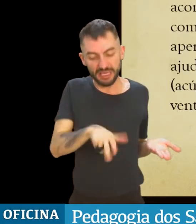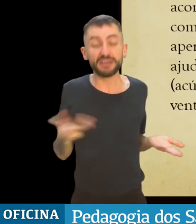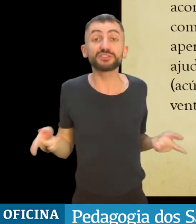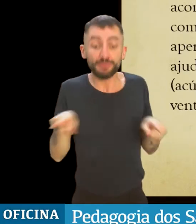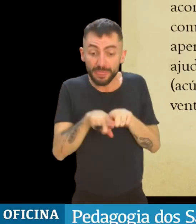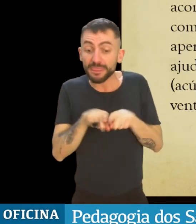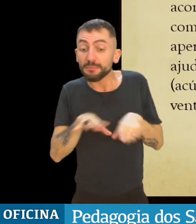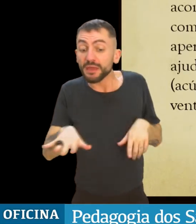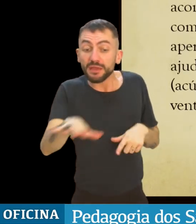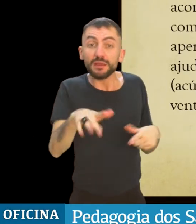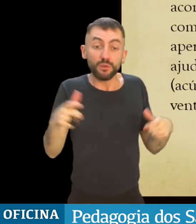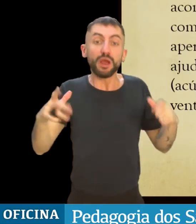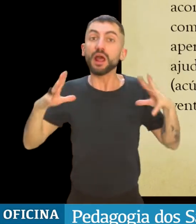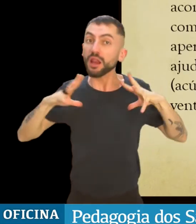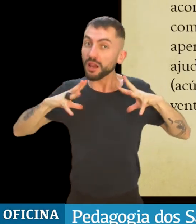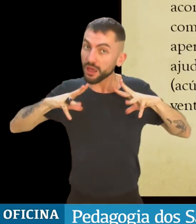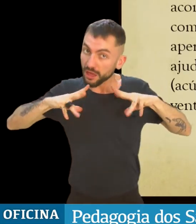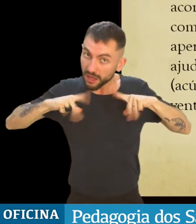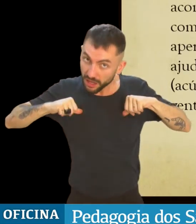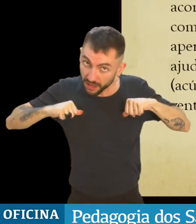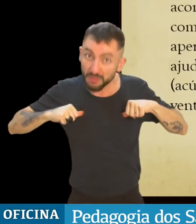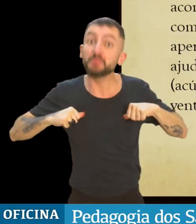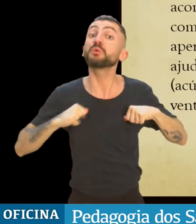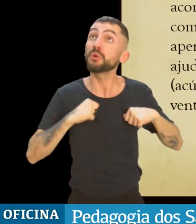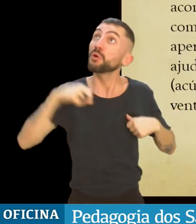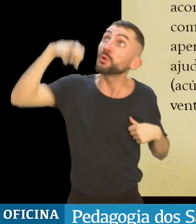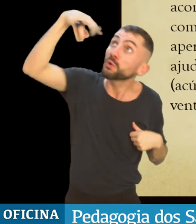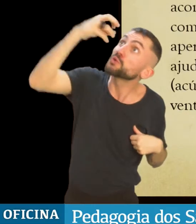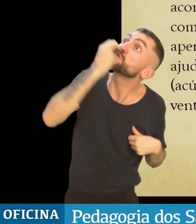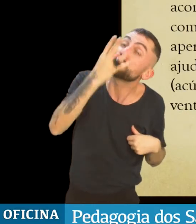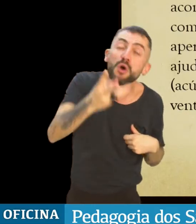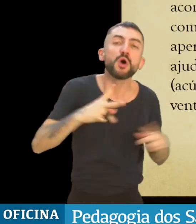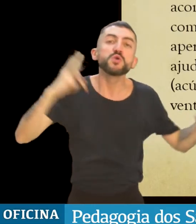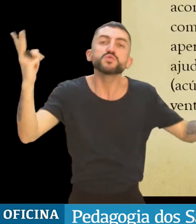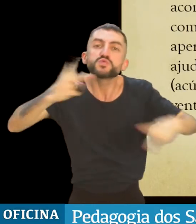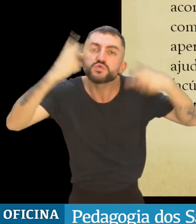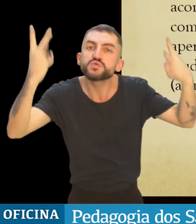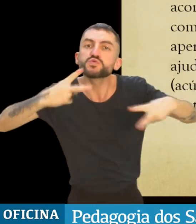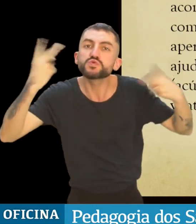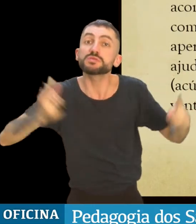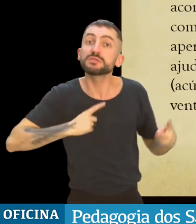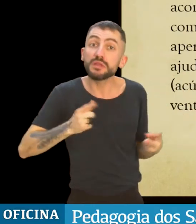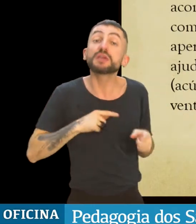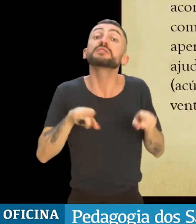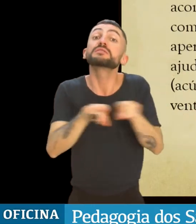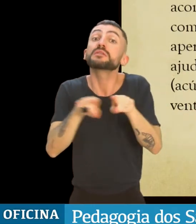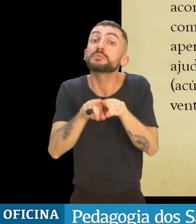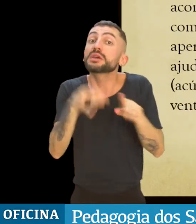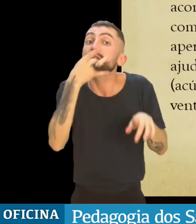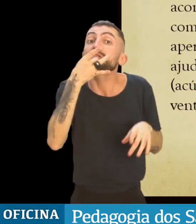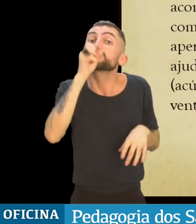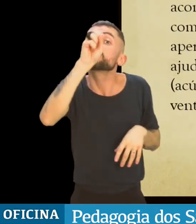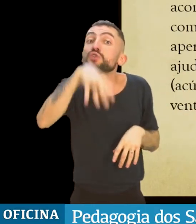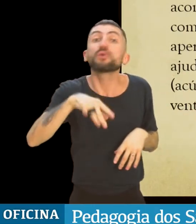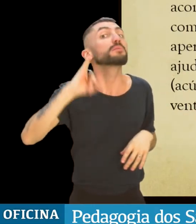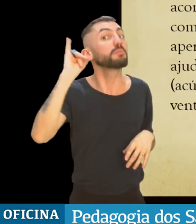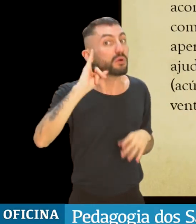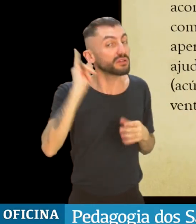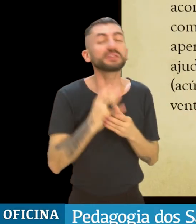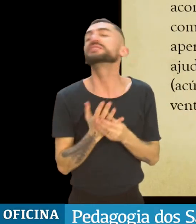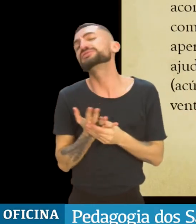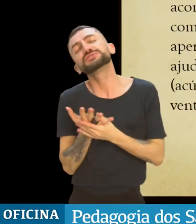se ele tem uma boa luz, se ele é bem ventilado, acústica, principalmente se você